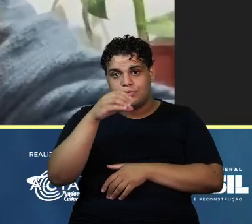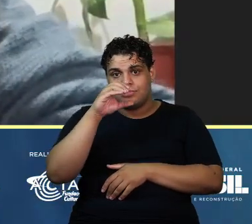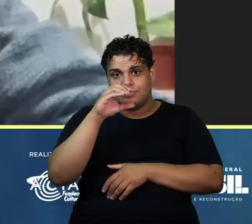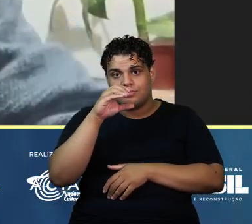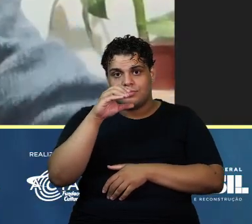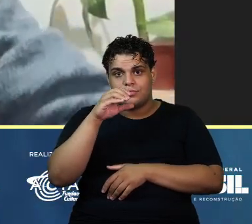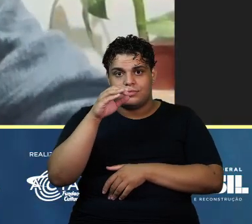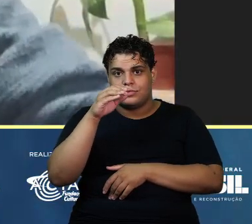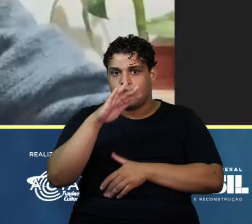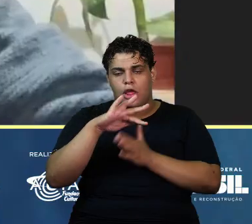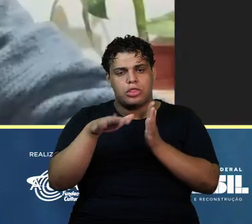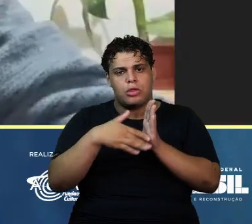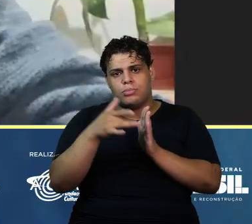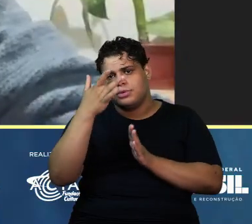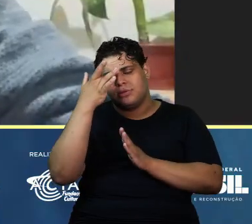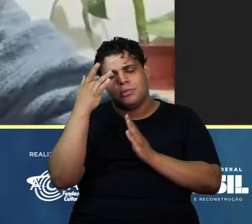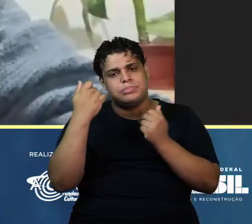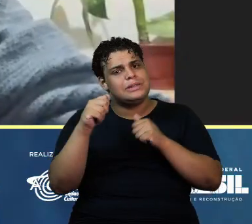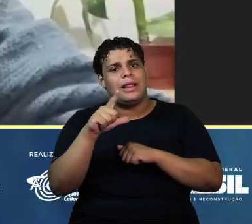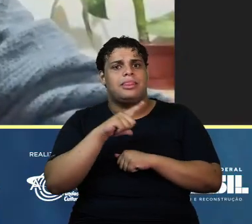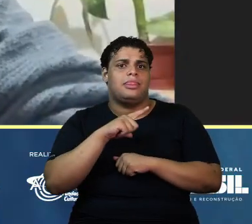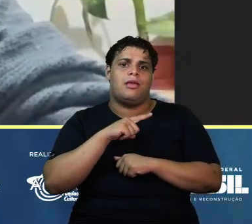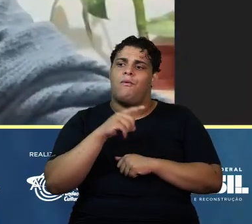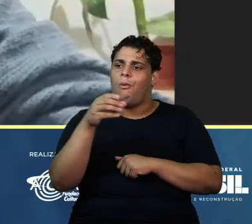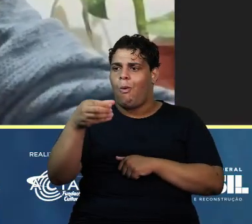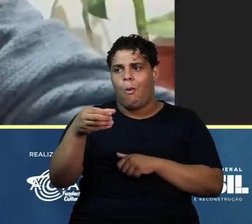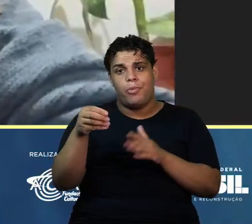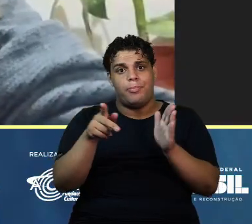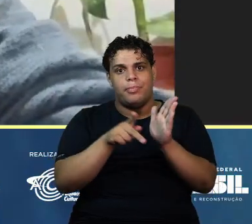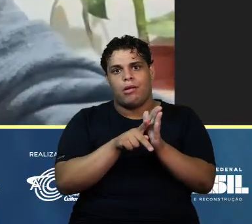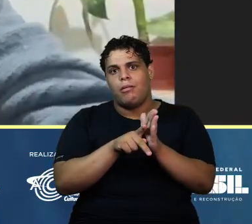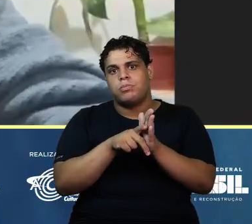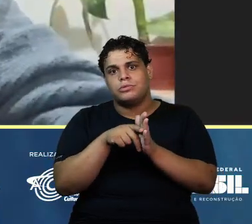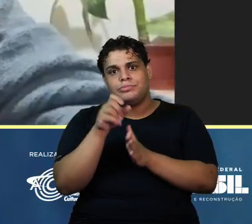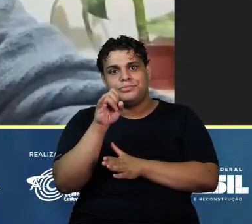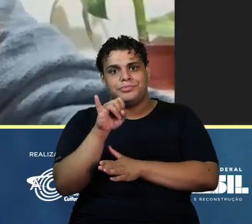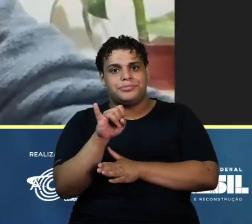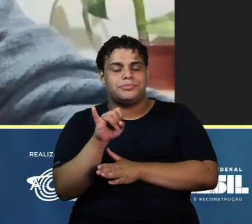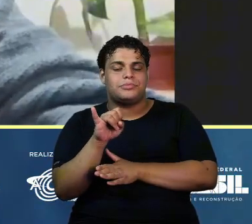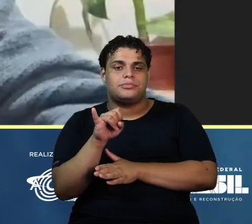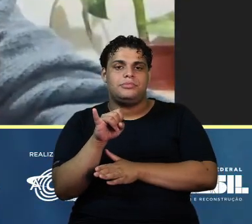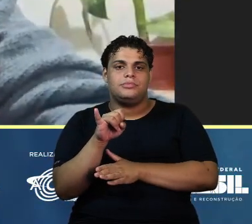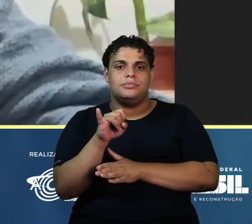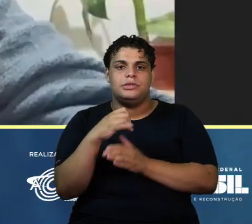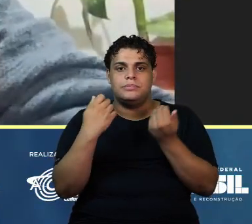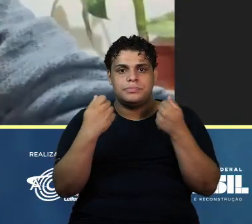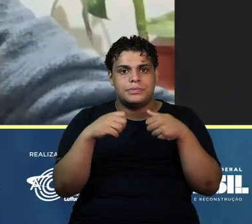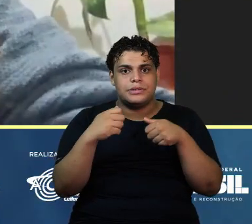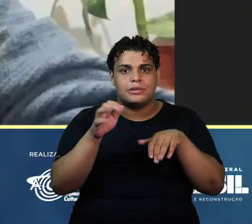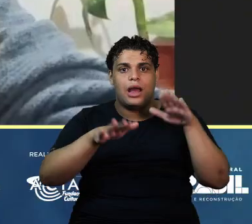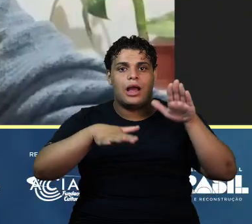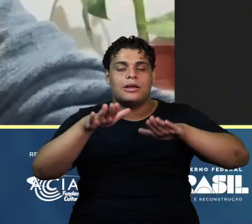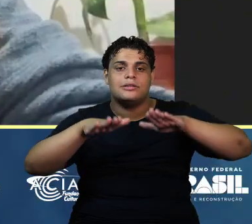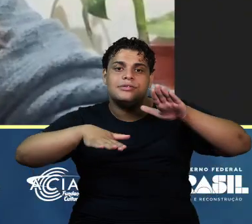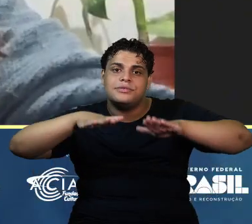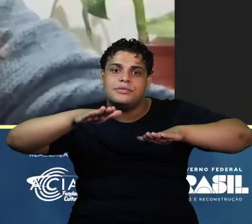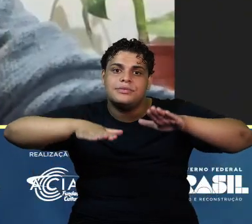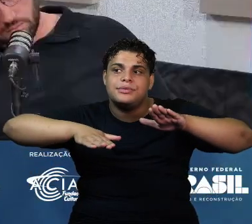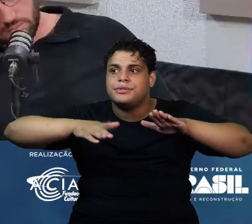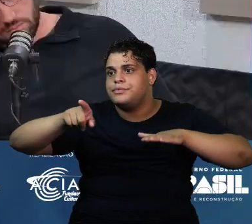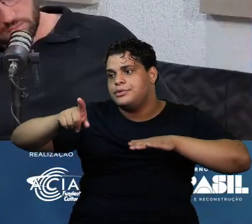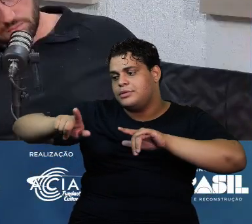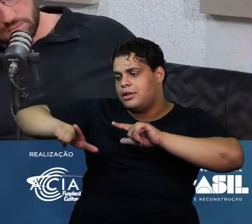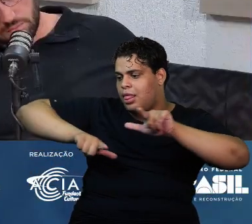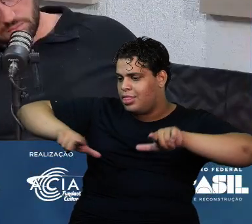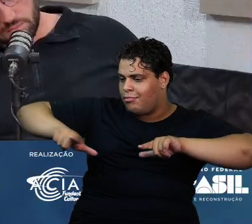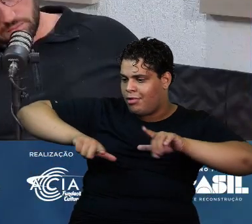todo mundo deveria ter um copo na sua bolsa. E em qualquer caso que você queira, às vezes você está em algum local que